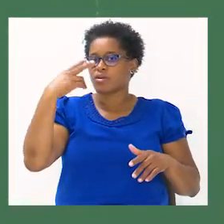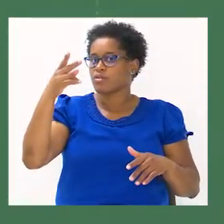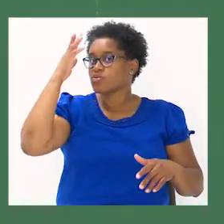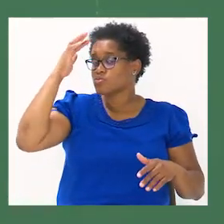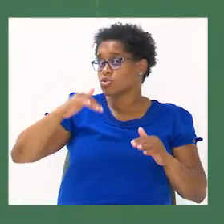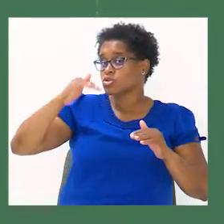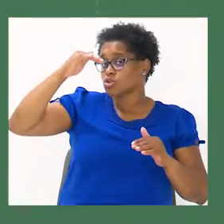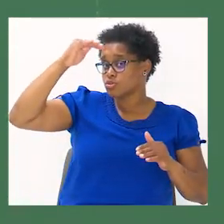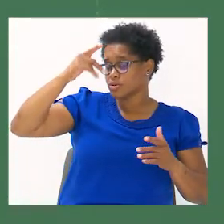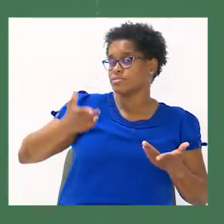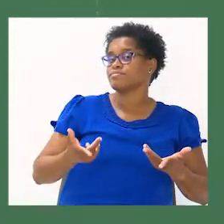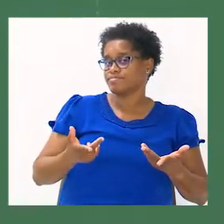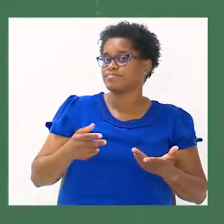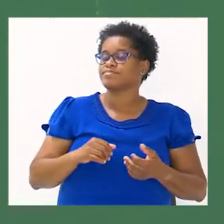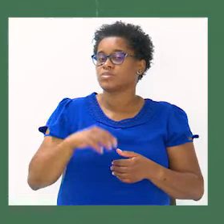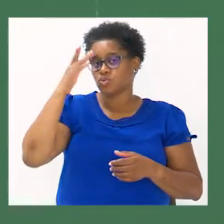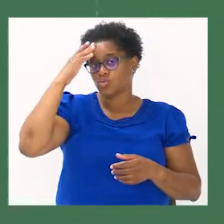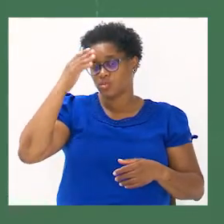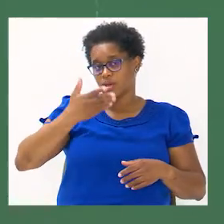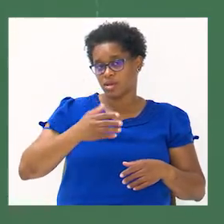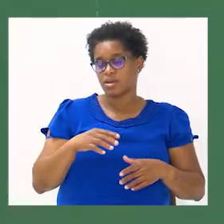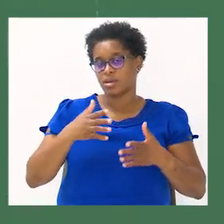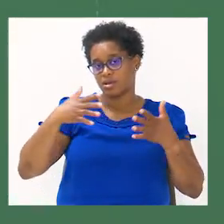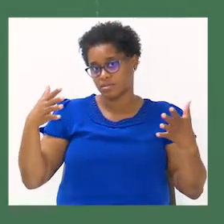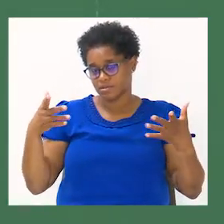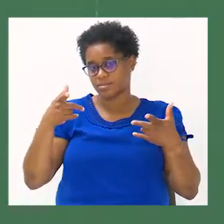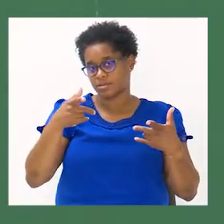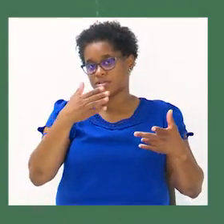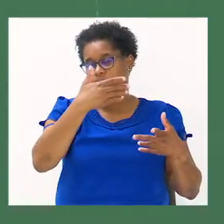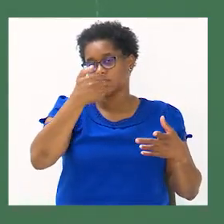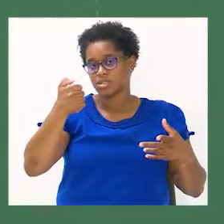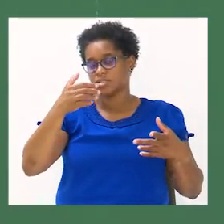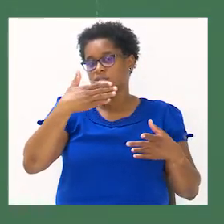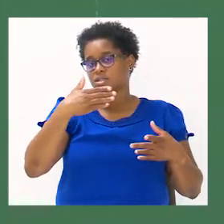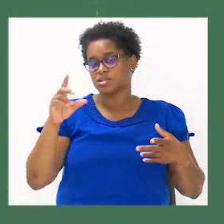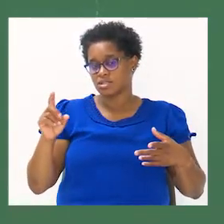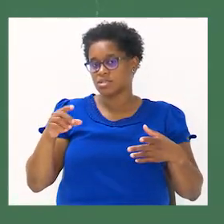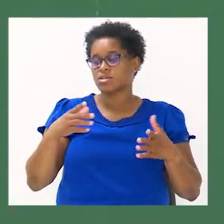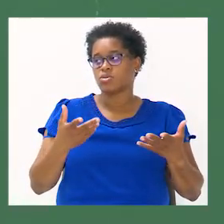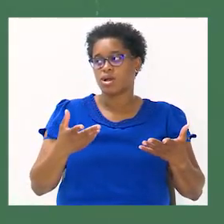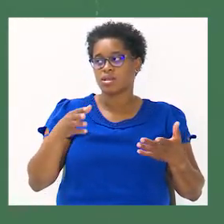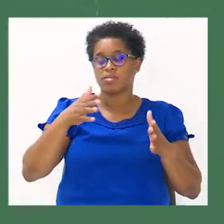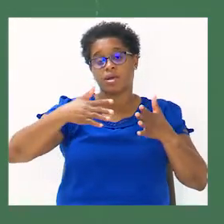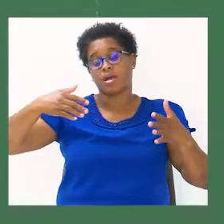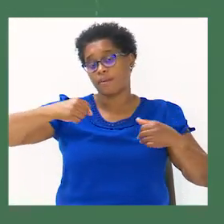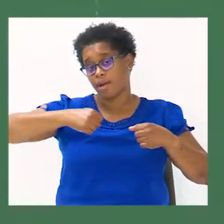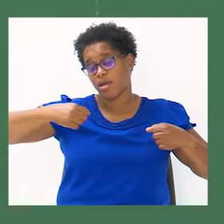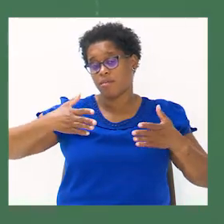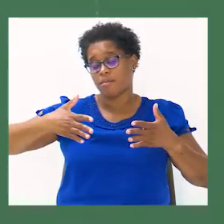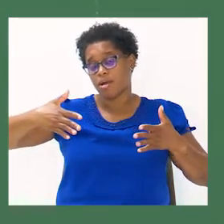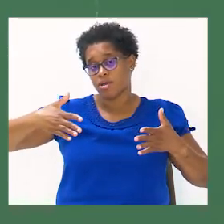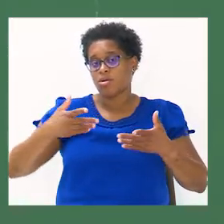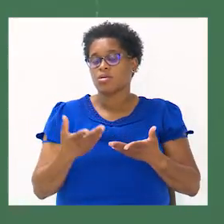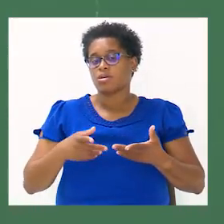quem é maior é só ver os numeradores, né? Entre 15 e 16, 16 é quem é maior, não é verdade? Então, esta